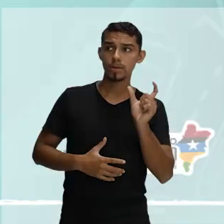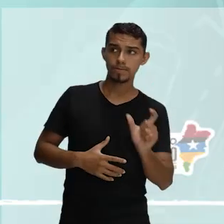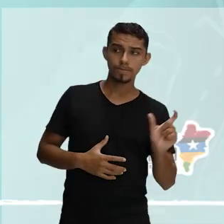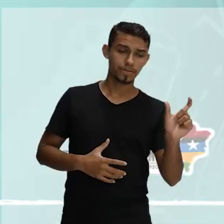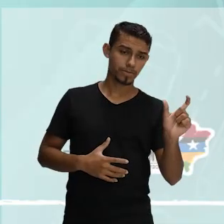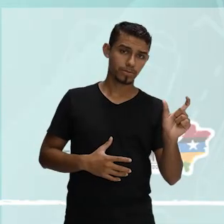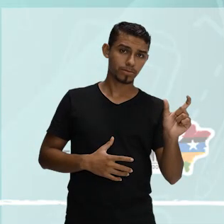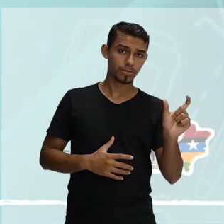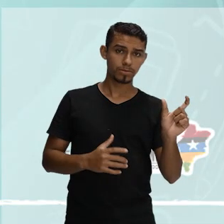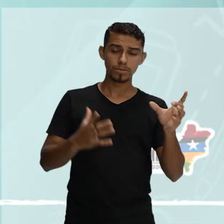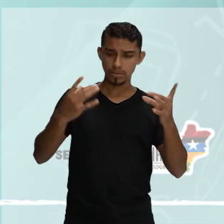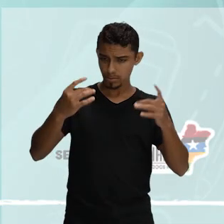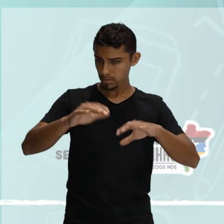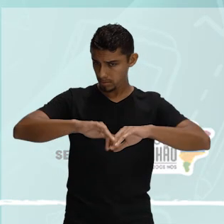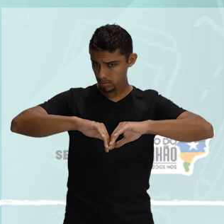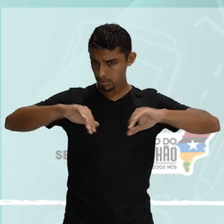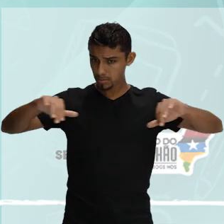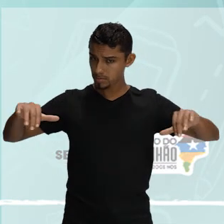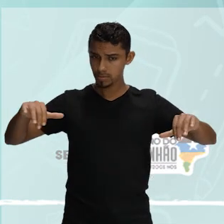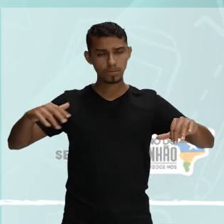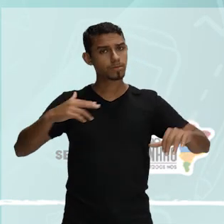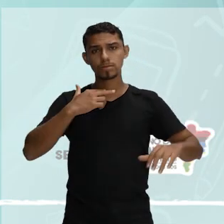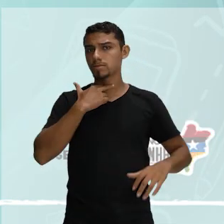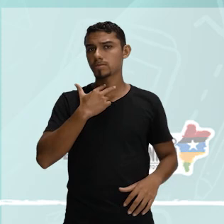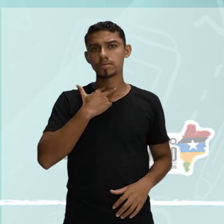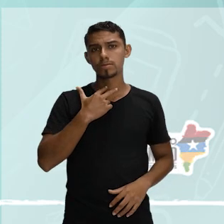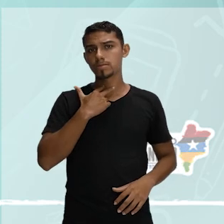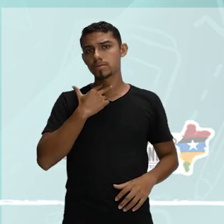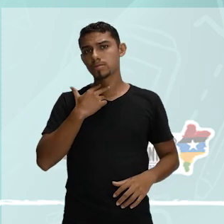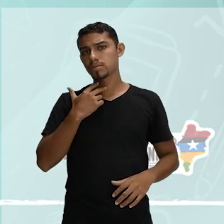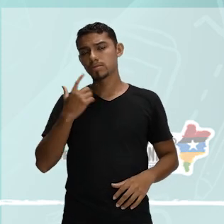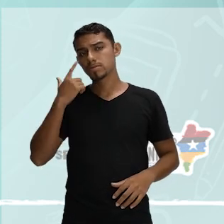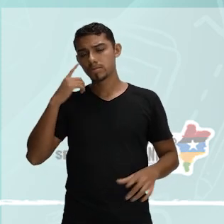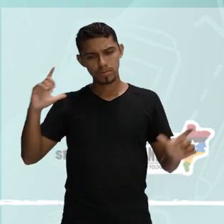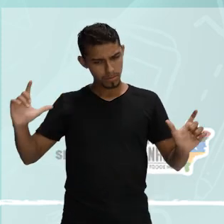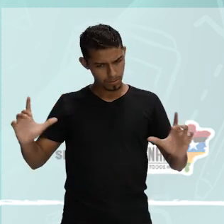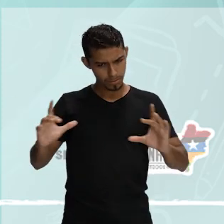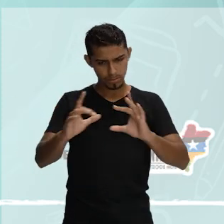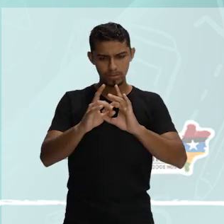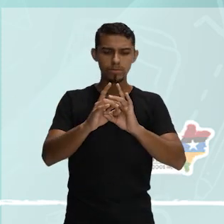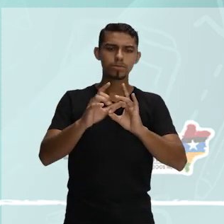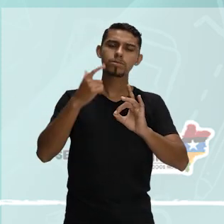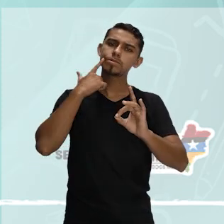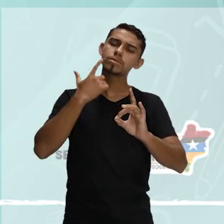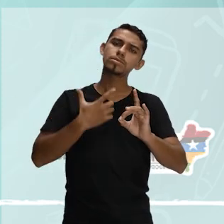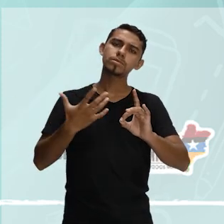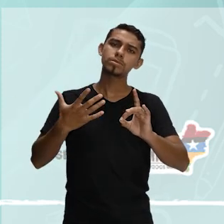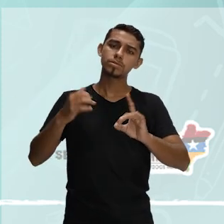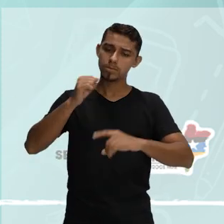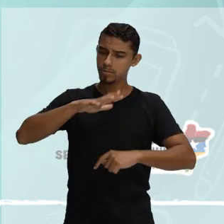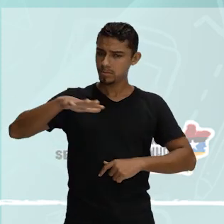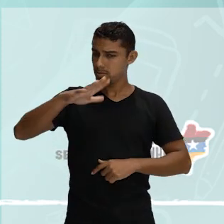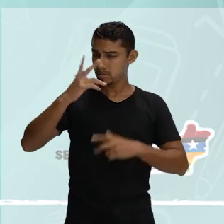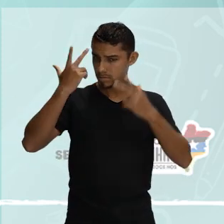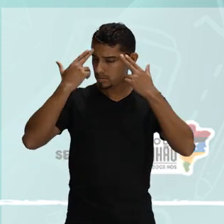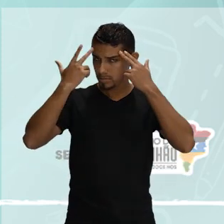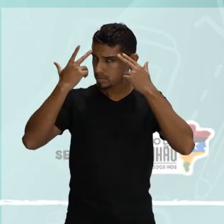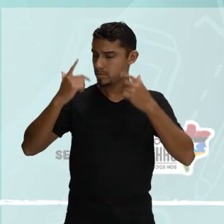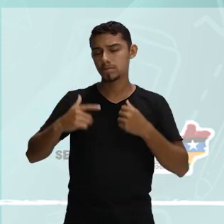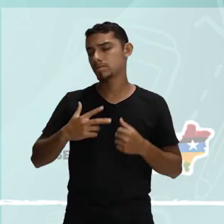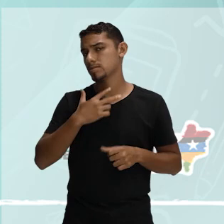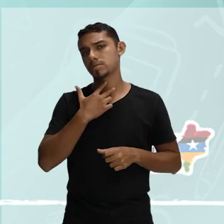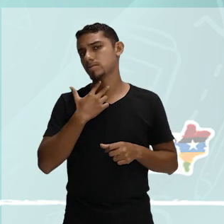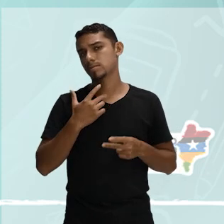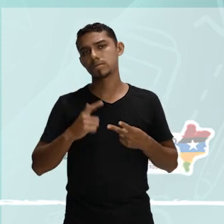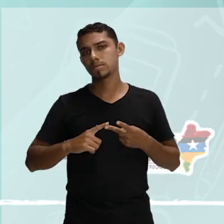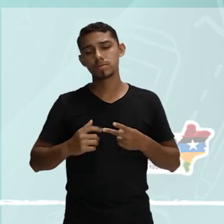de espécies diferentes, eles não poderiam cruzarem entre si em ambiente natural e eles não